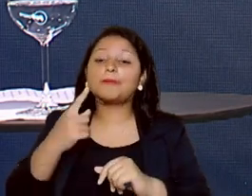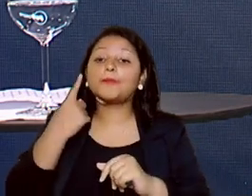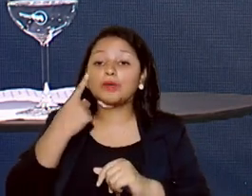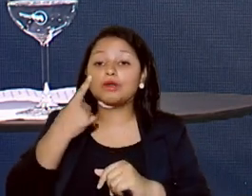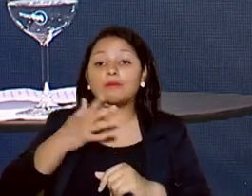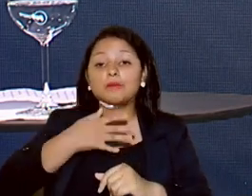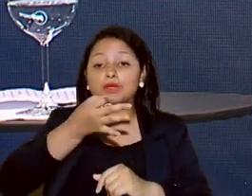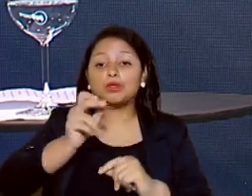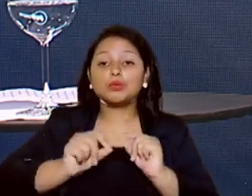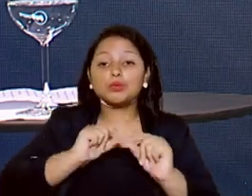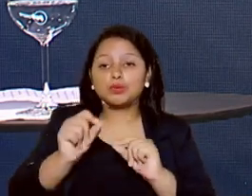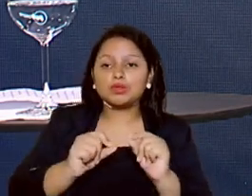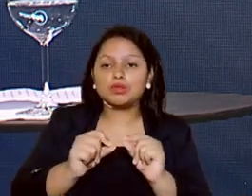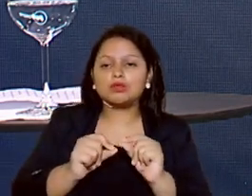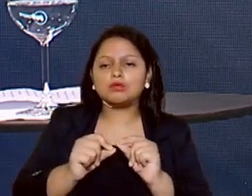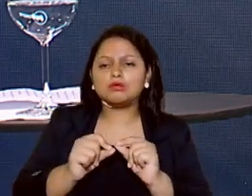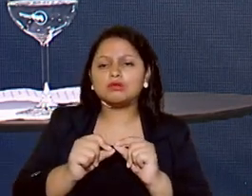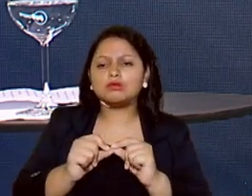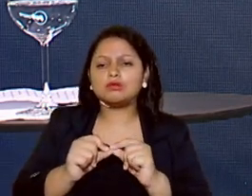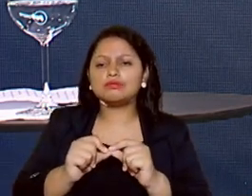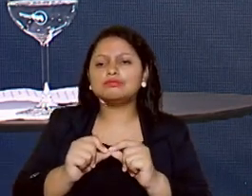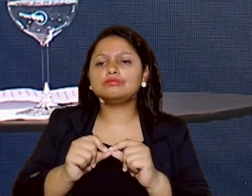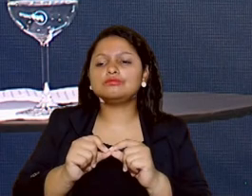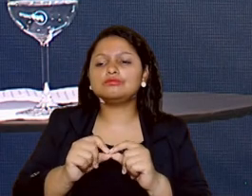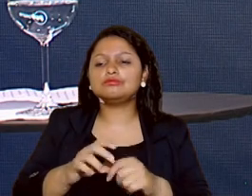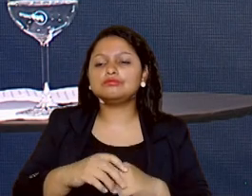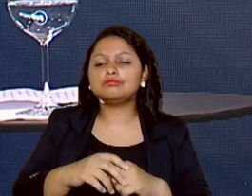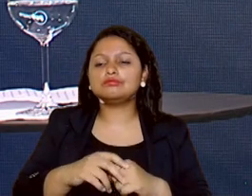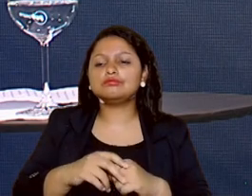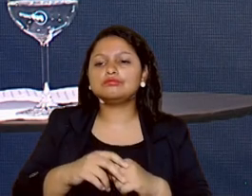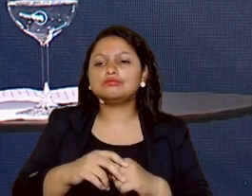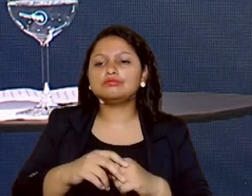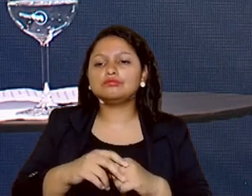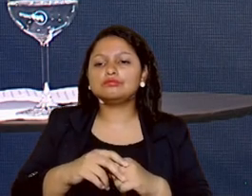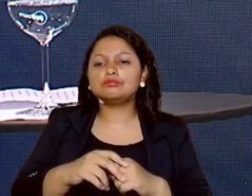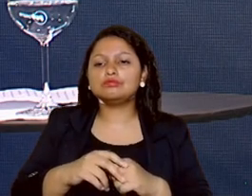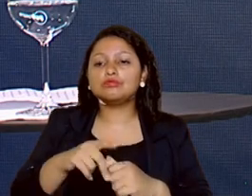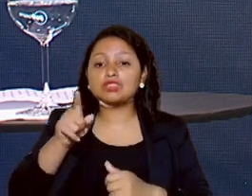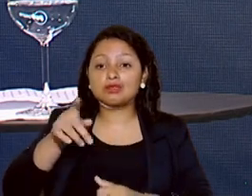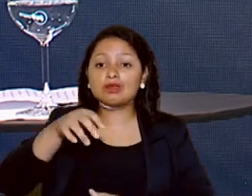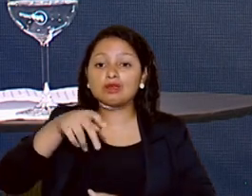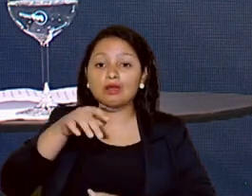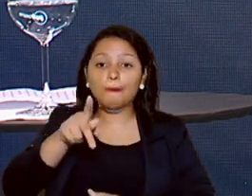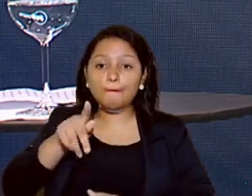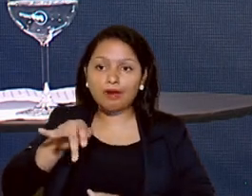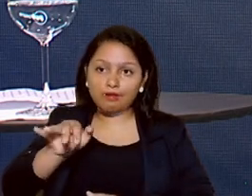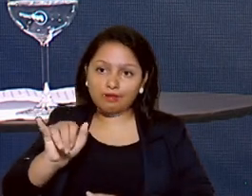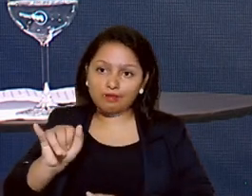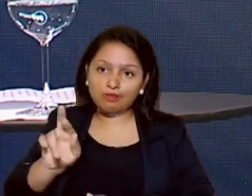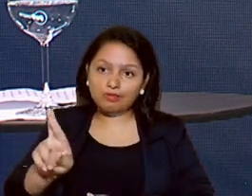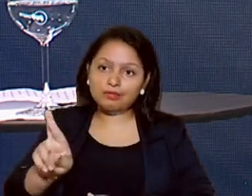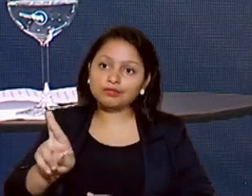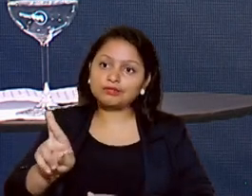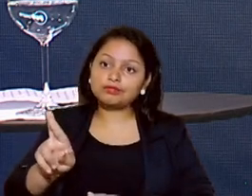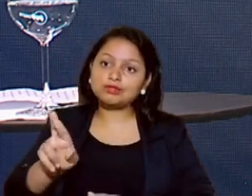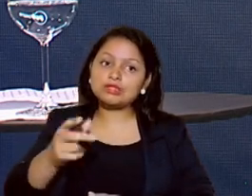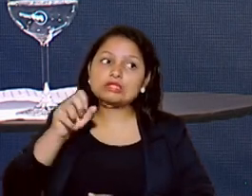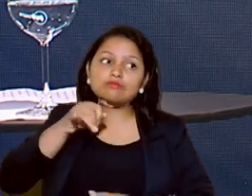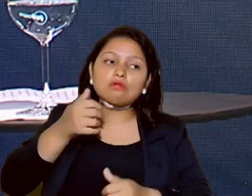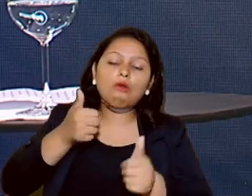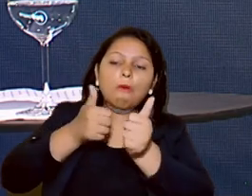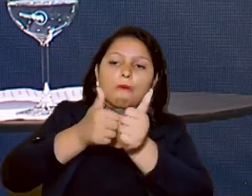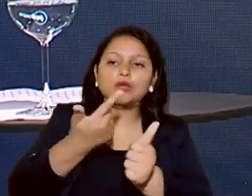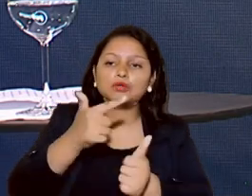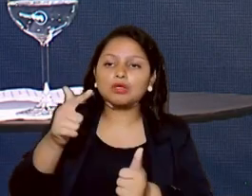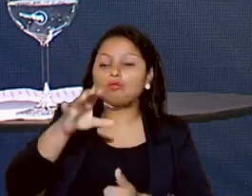não existe condição de você realmente ser um Player Vital na jornada de quem você não acompanha então o cliente